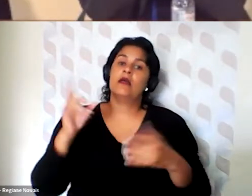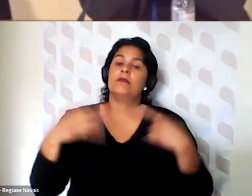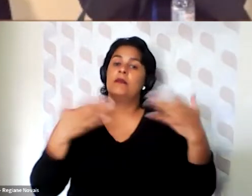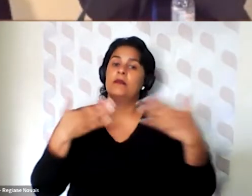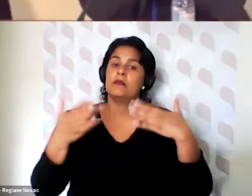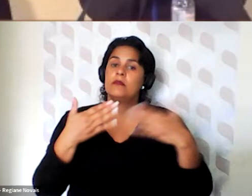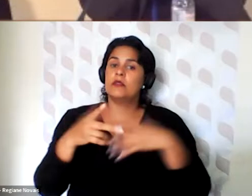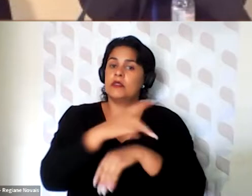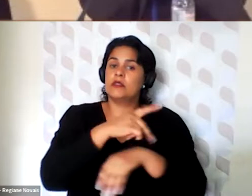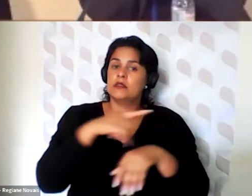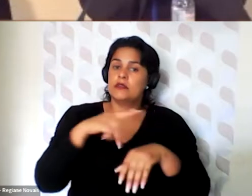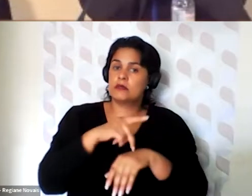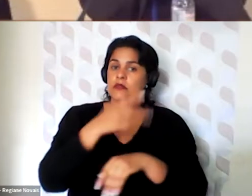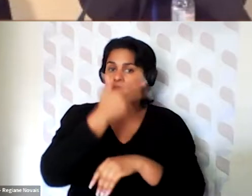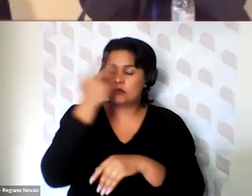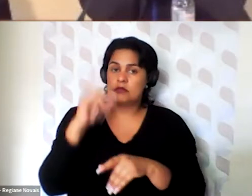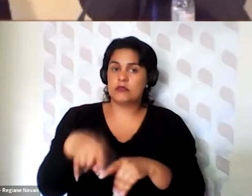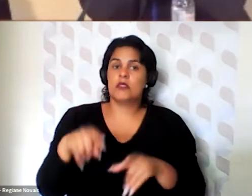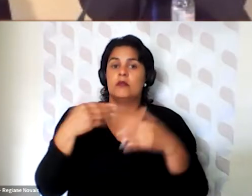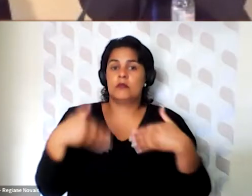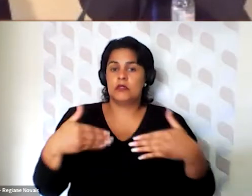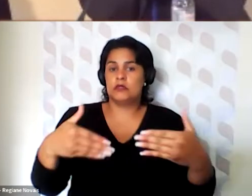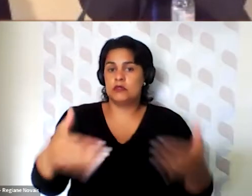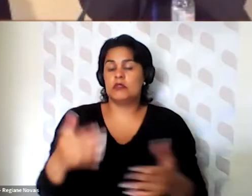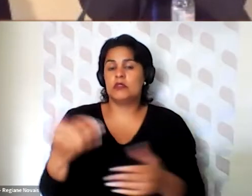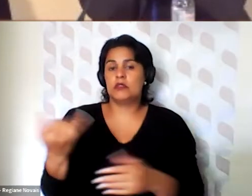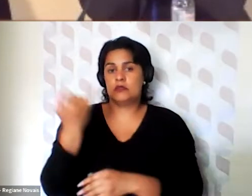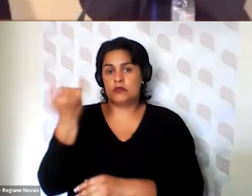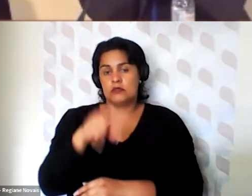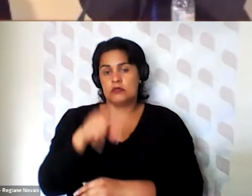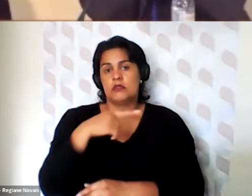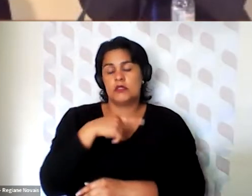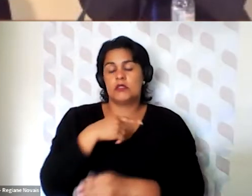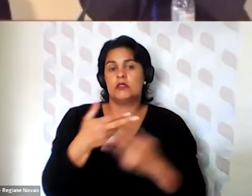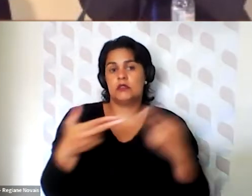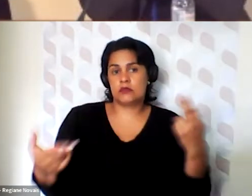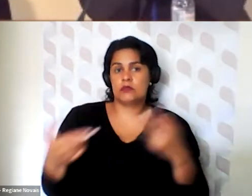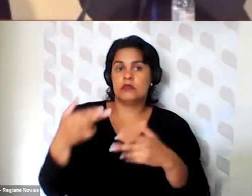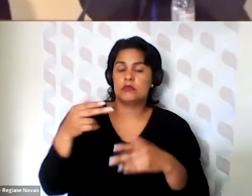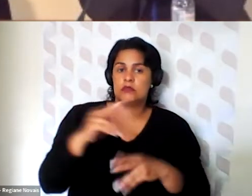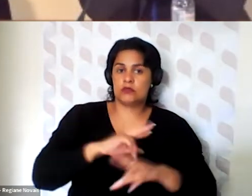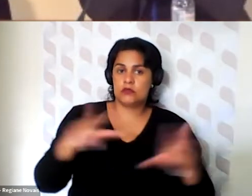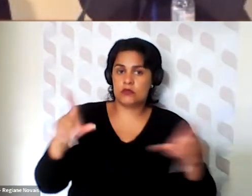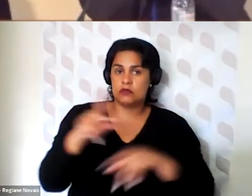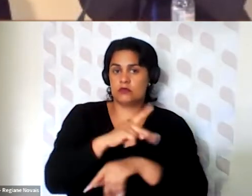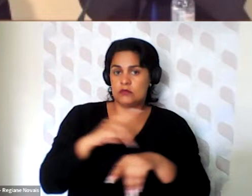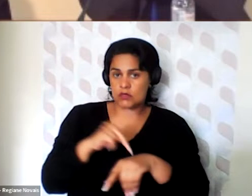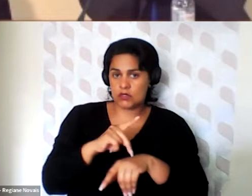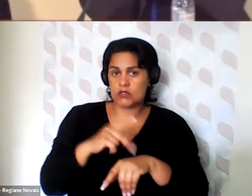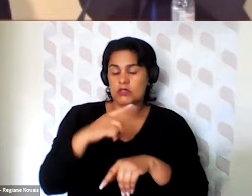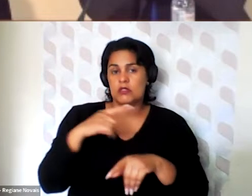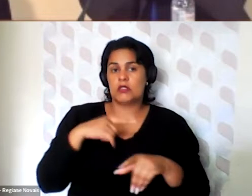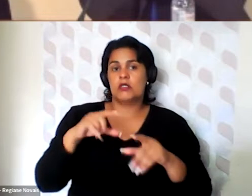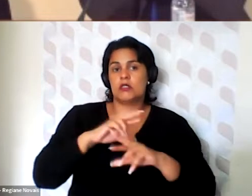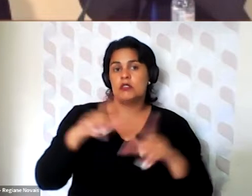países, e quando eles acham que há uma convergência, que todo mundo está indo naquela direção e que aquelas são as melhores maneiras de